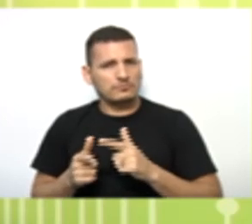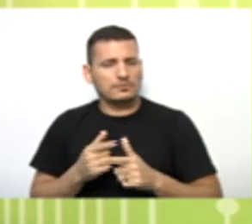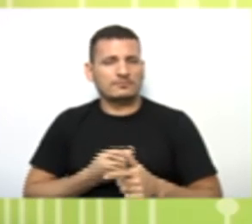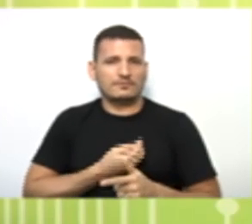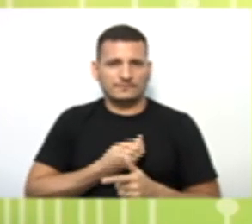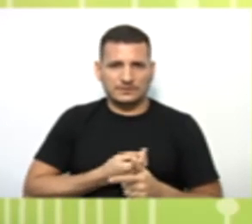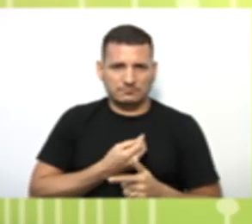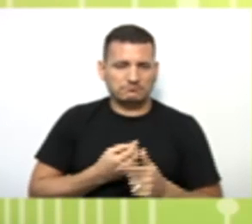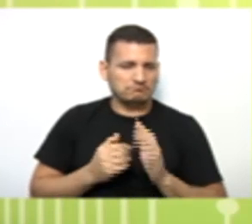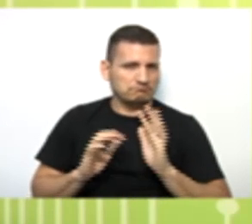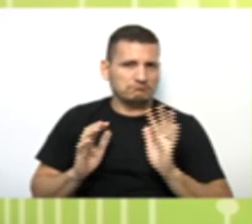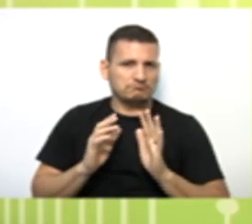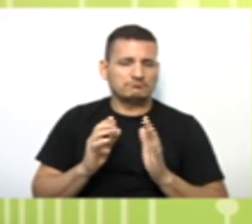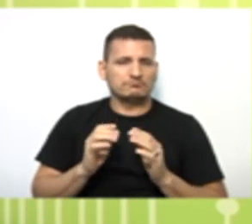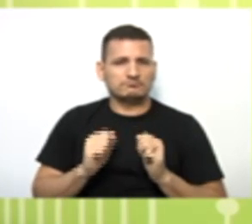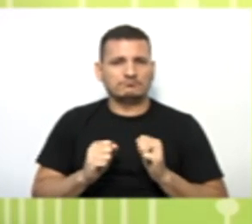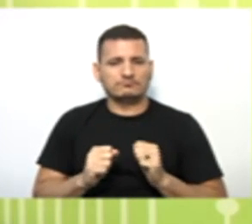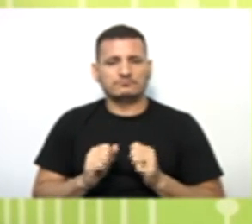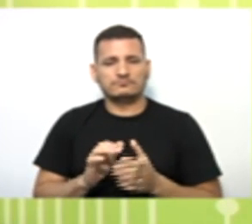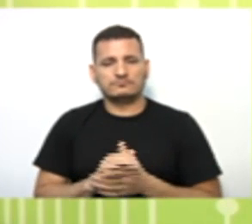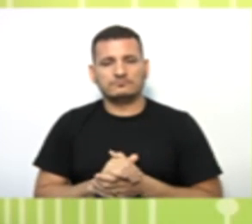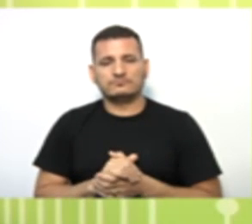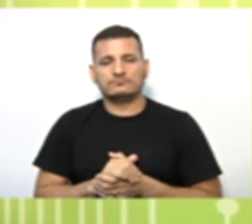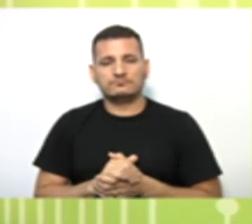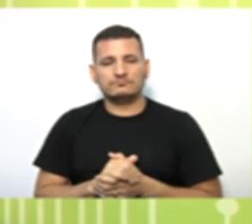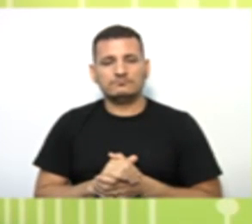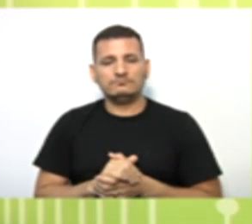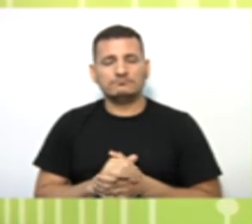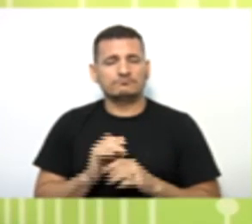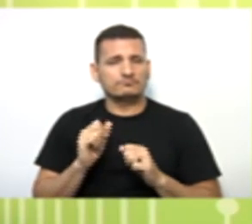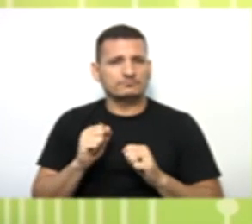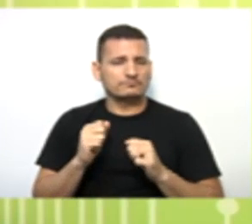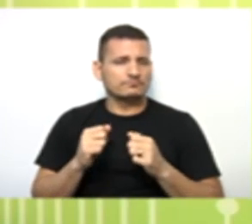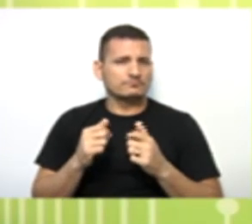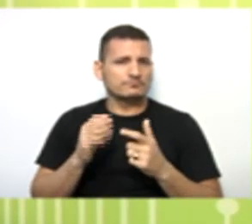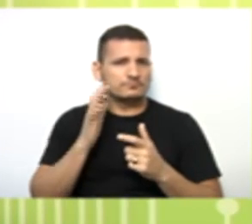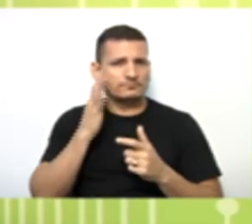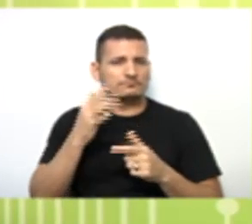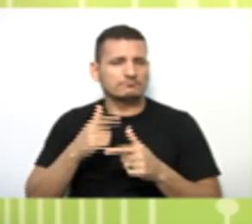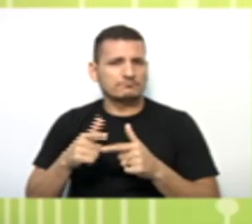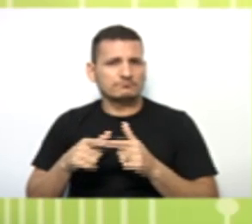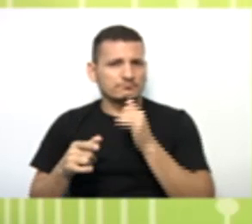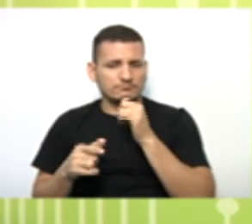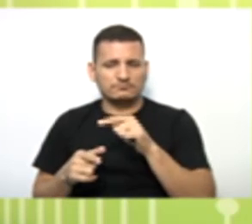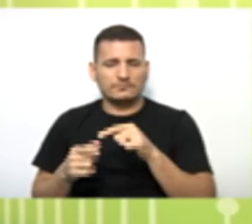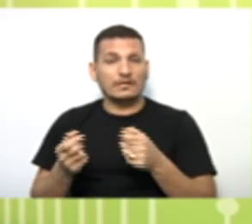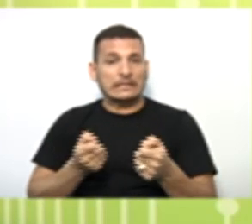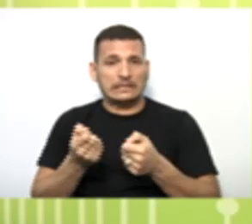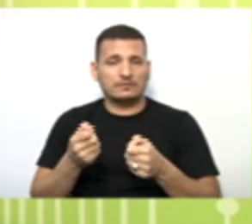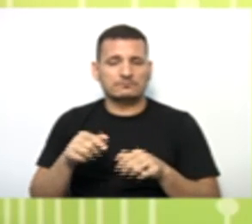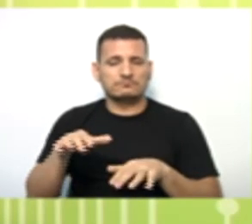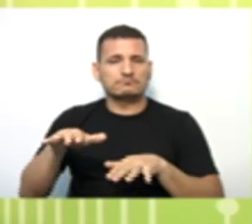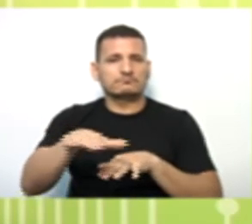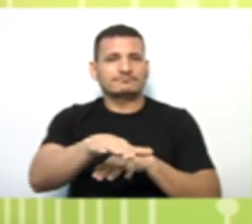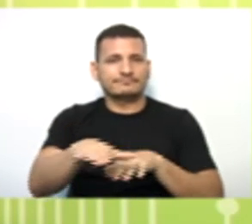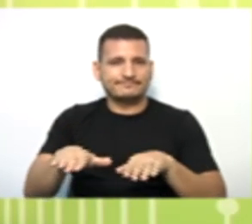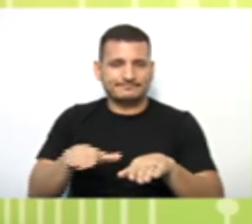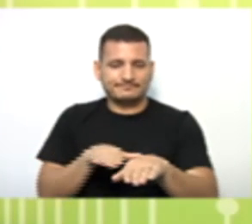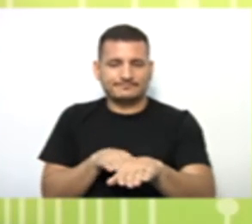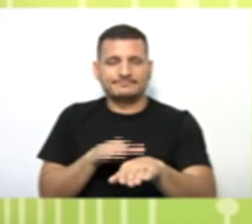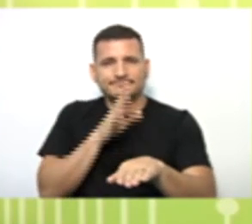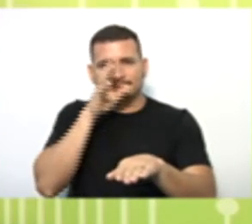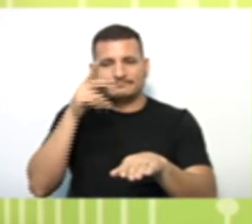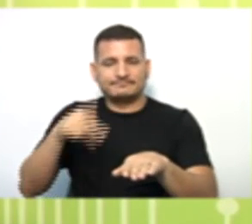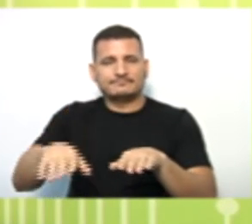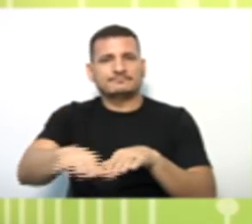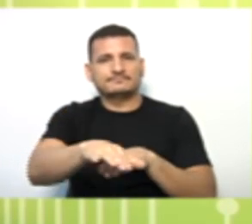real, que digamos que a gente precisa solucionar um problema de um carro que tem que estacionar sozinho. Só que você